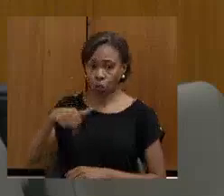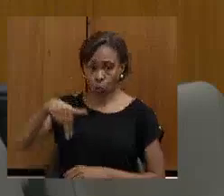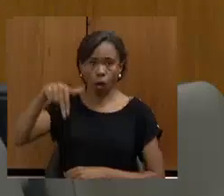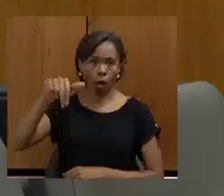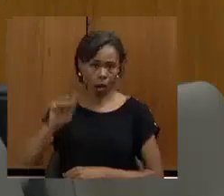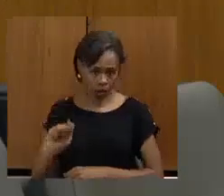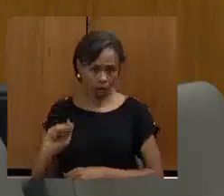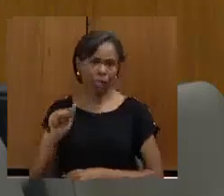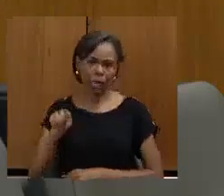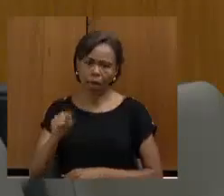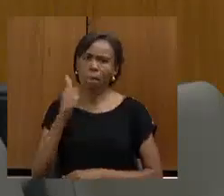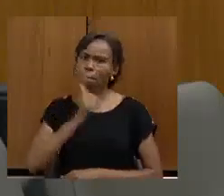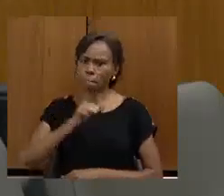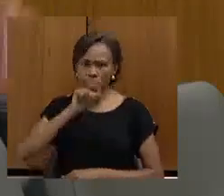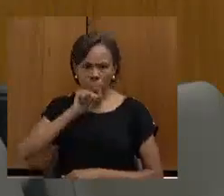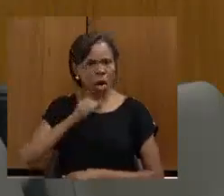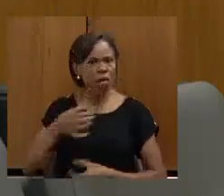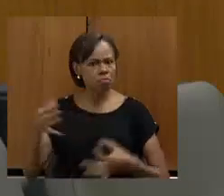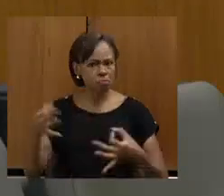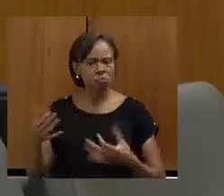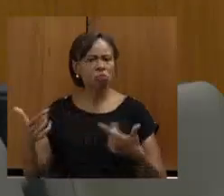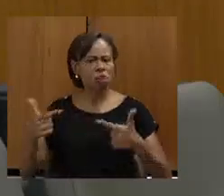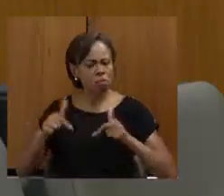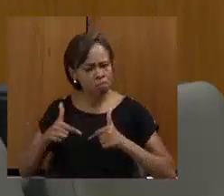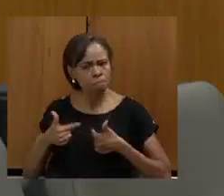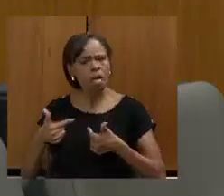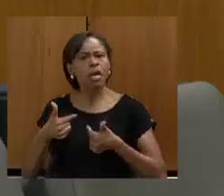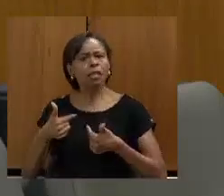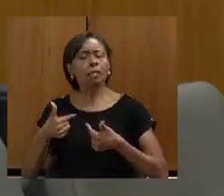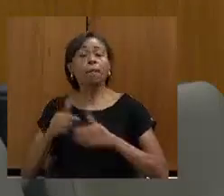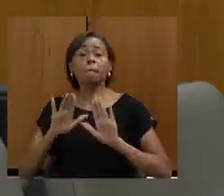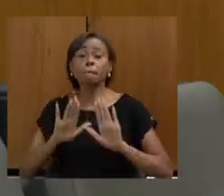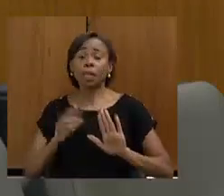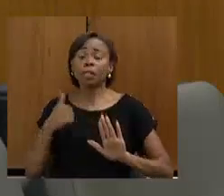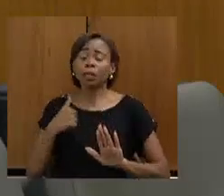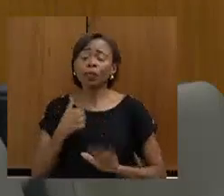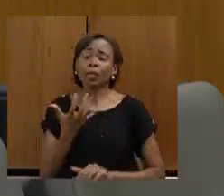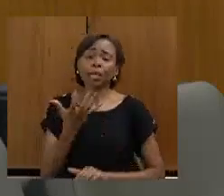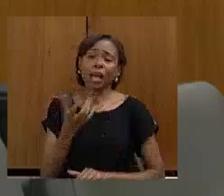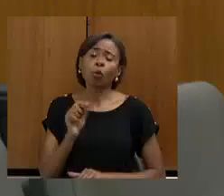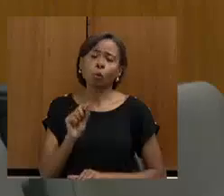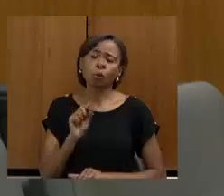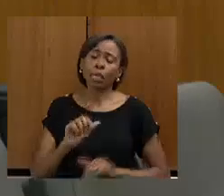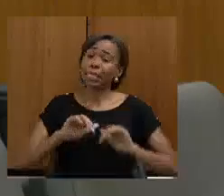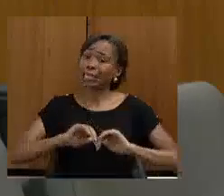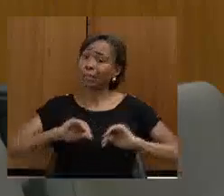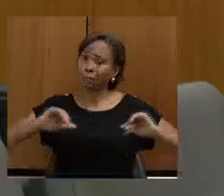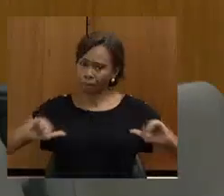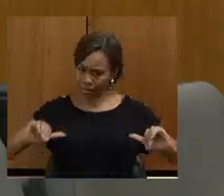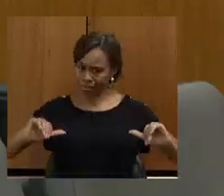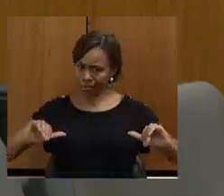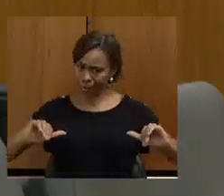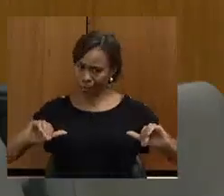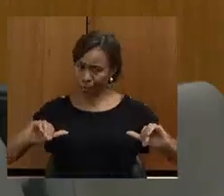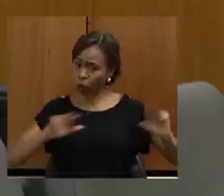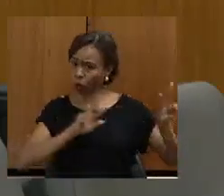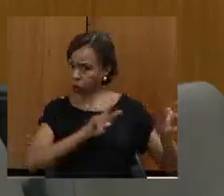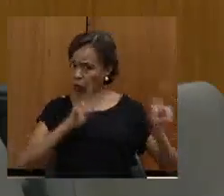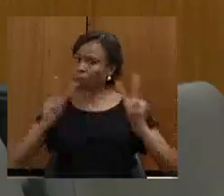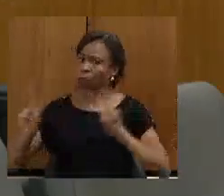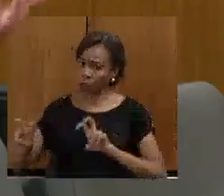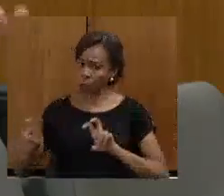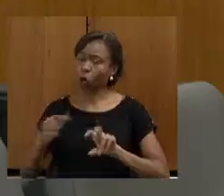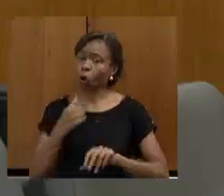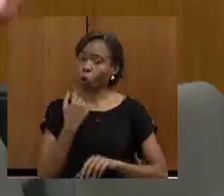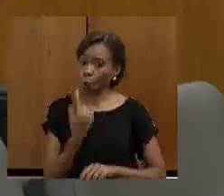pela mãe que ela é, pela batalhadora que ela é. Eu só gostaria que fosse separado as duas coisas. Uma coisa é a